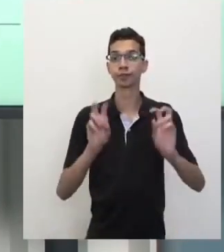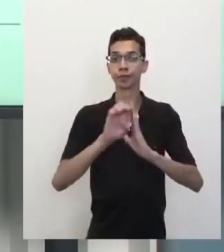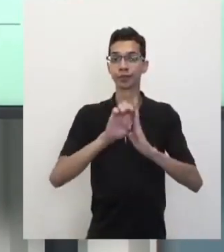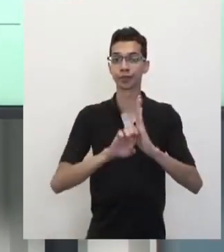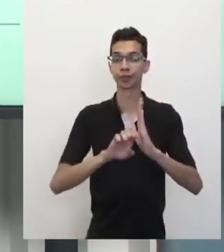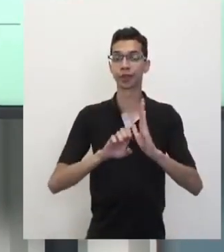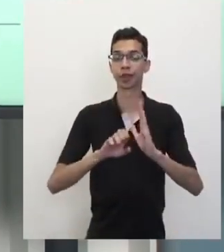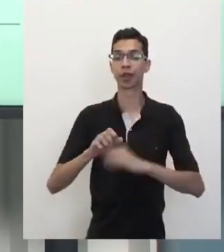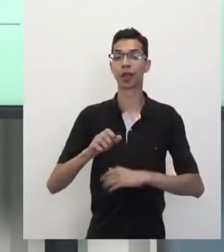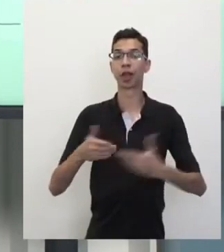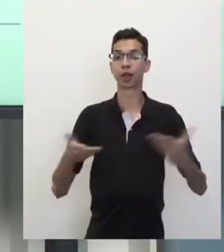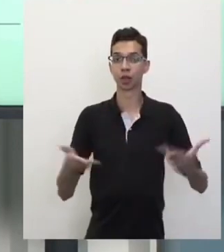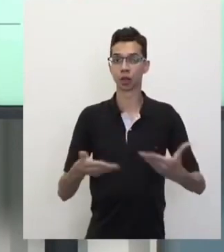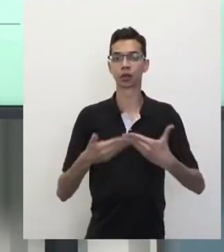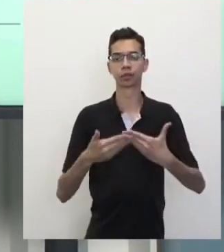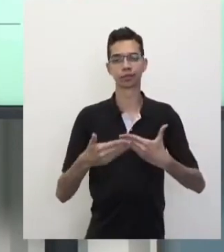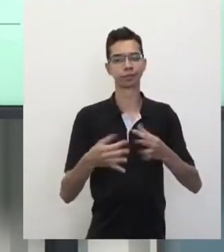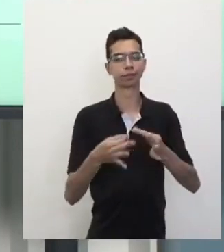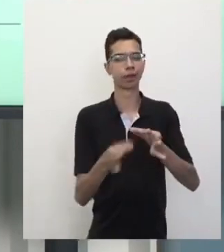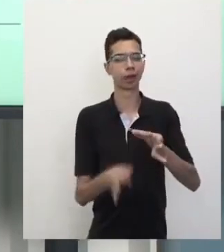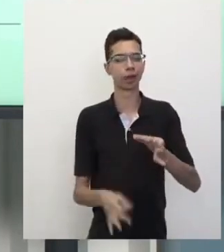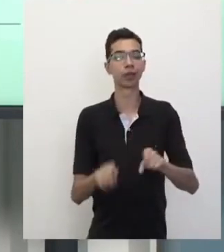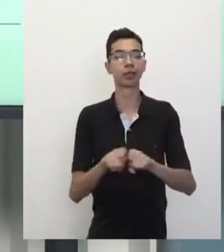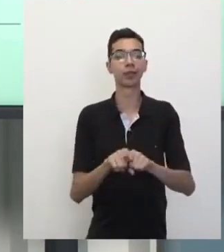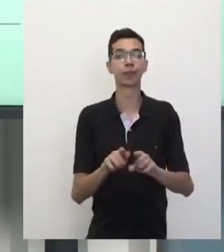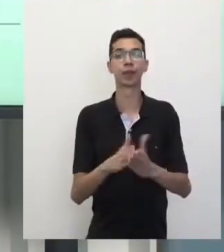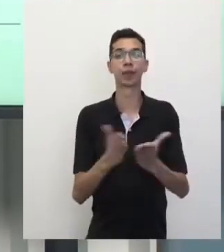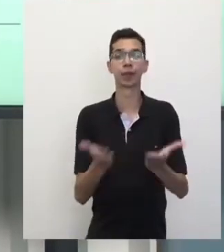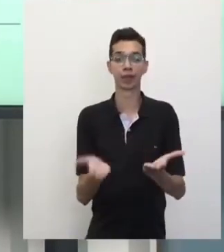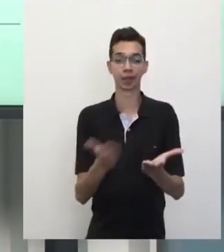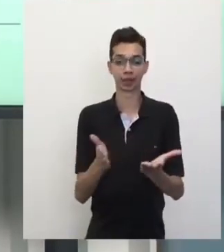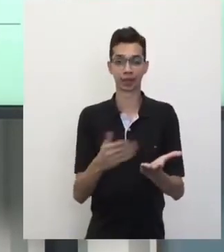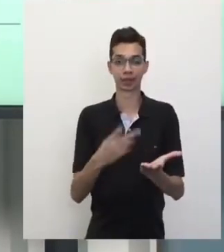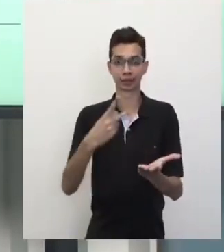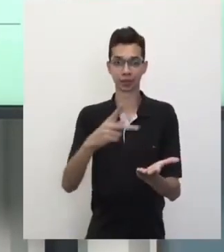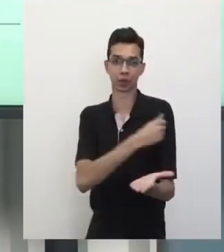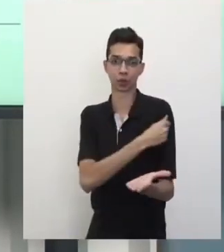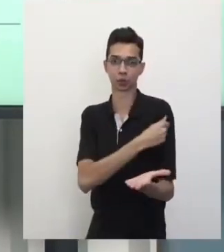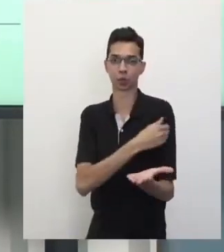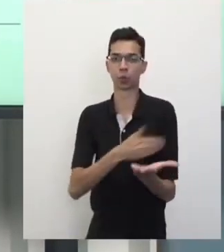que está como exemplo. Ele também está no caderno de aluno de vocês. Nós vamos começar